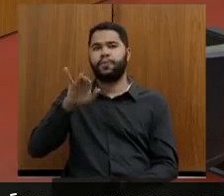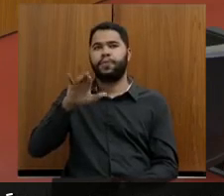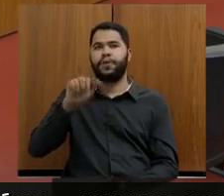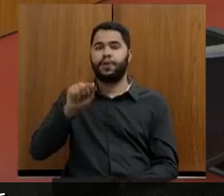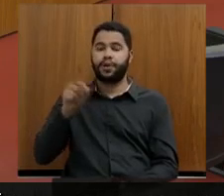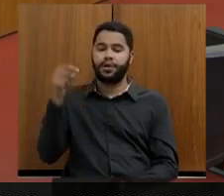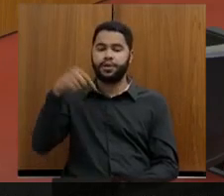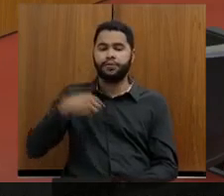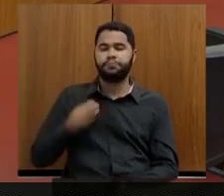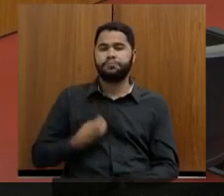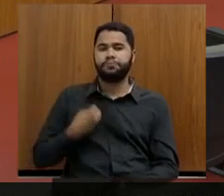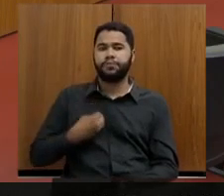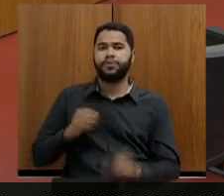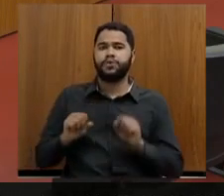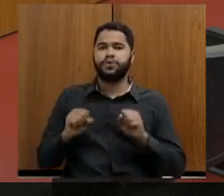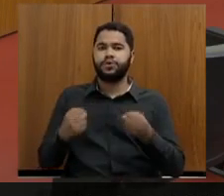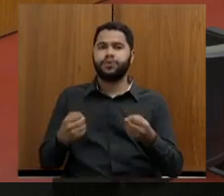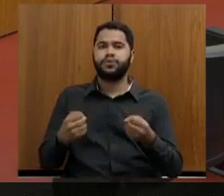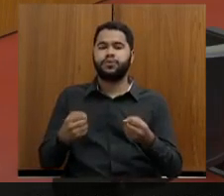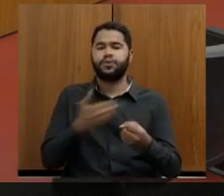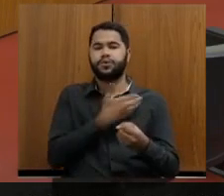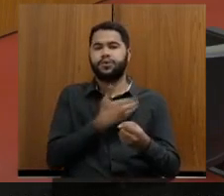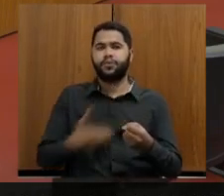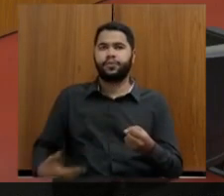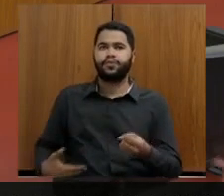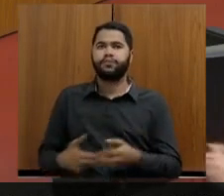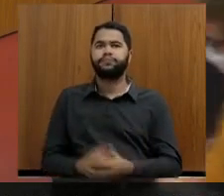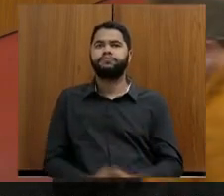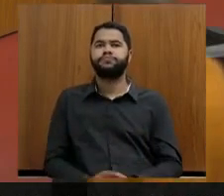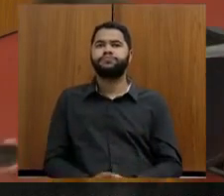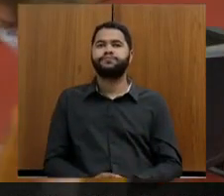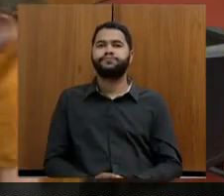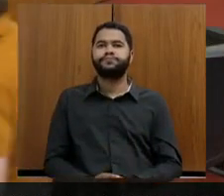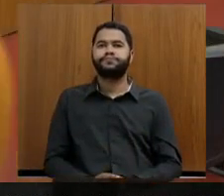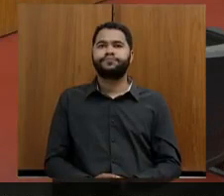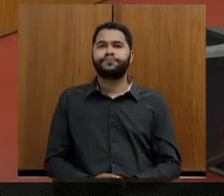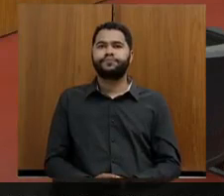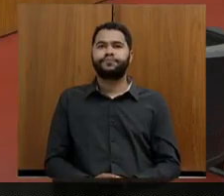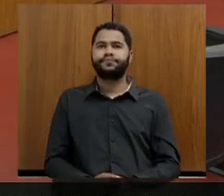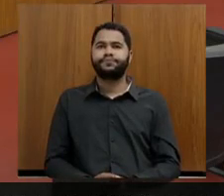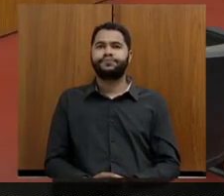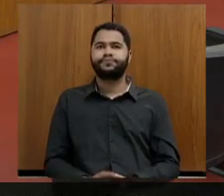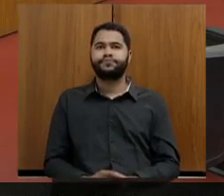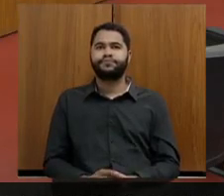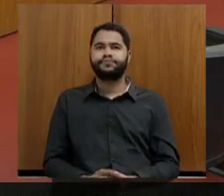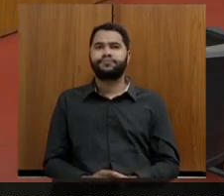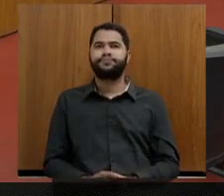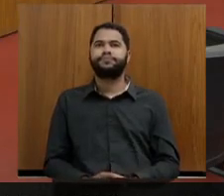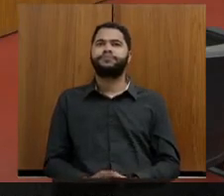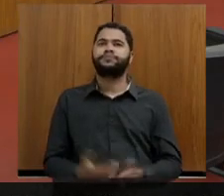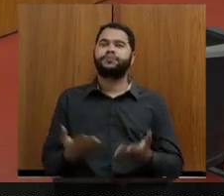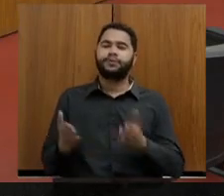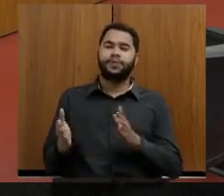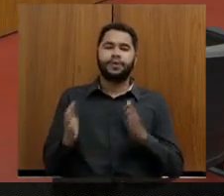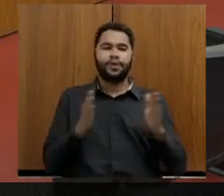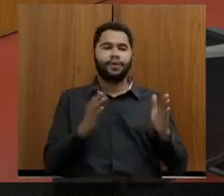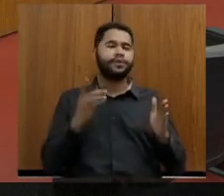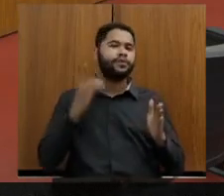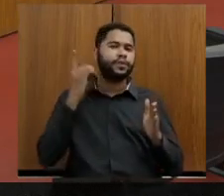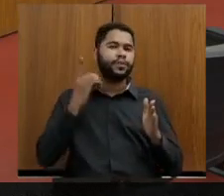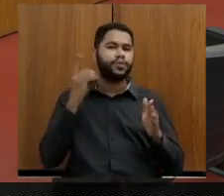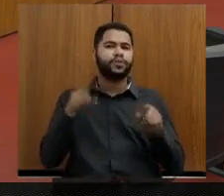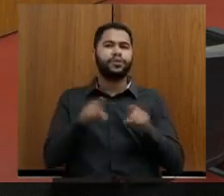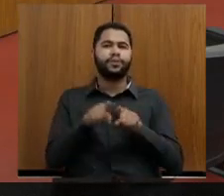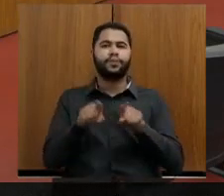honram com a sua presença a comissão de Segurança Pública que Comandante o seu infeliz aqui são recruta viu lado de cá o deputado de sete